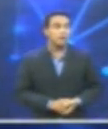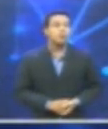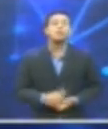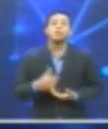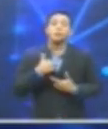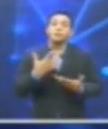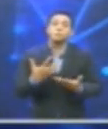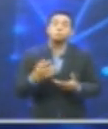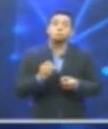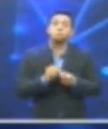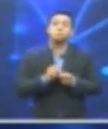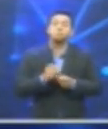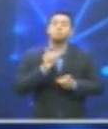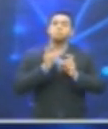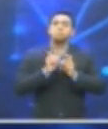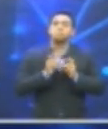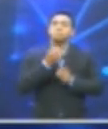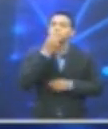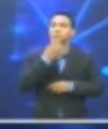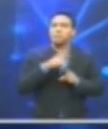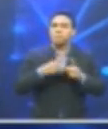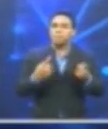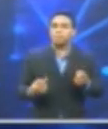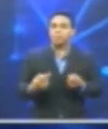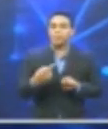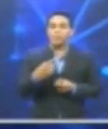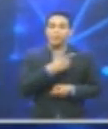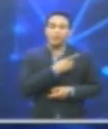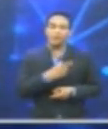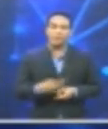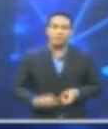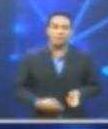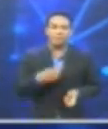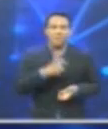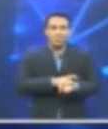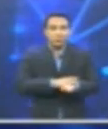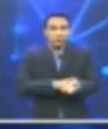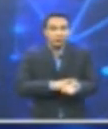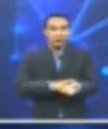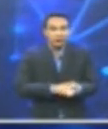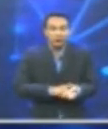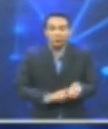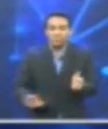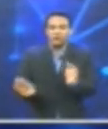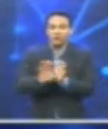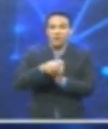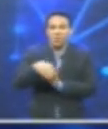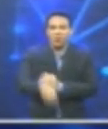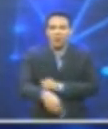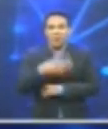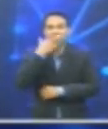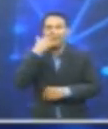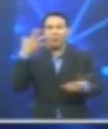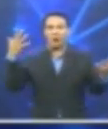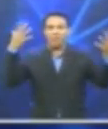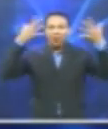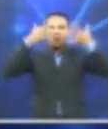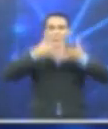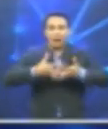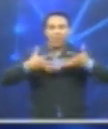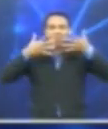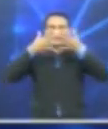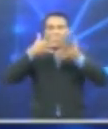fazer aqui um debate propositivo, mas o deputado, como ele está muito nervoso, já chegou aqui já tentando confundir a opinião do